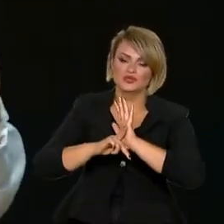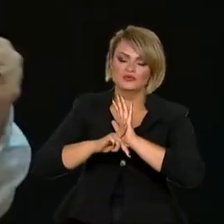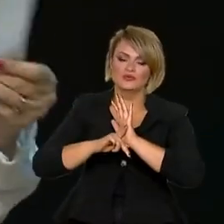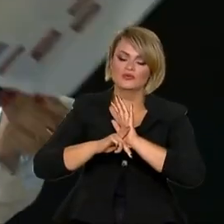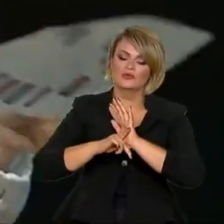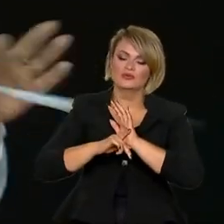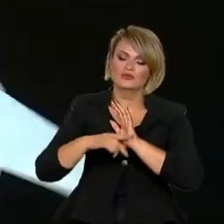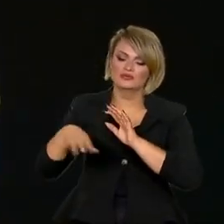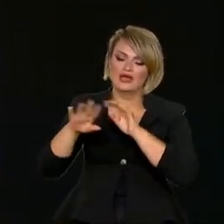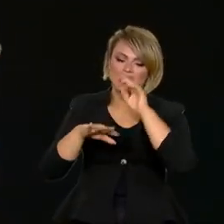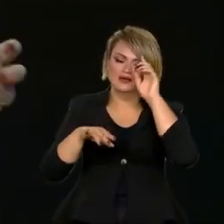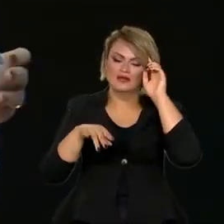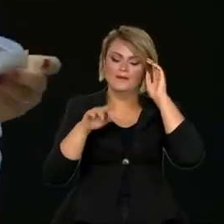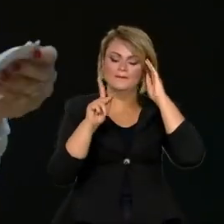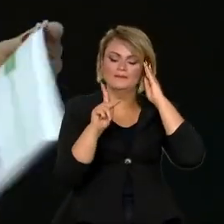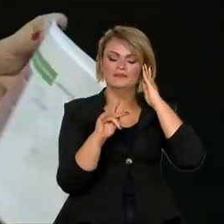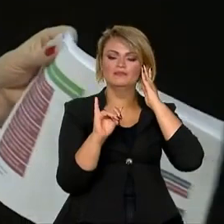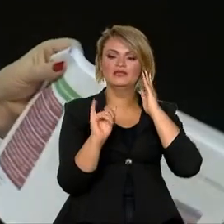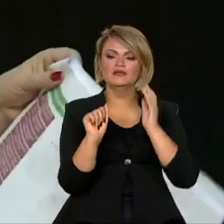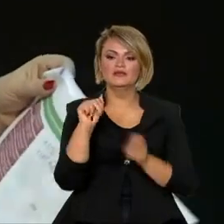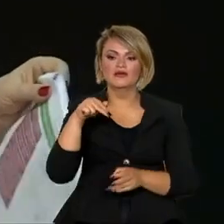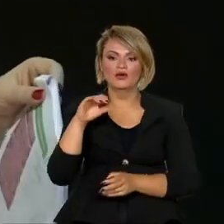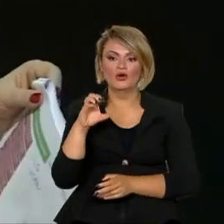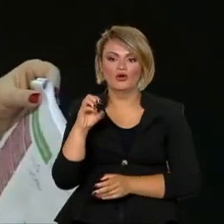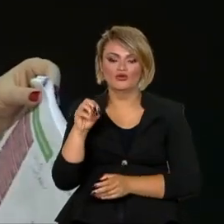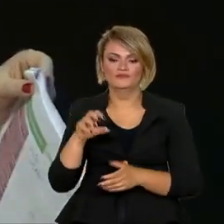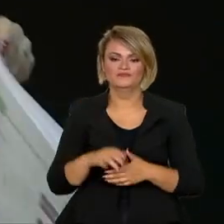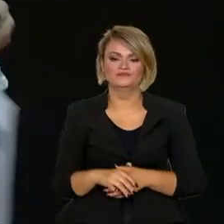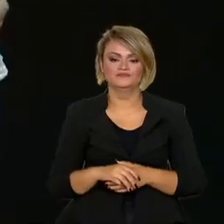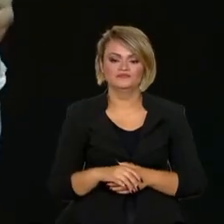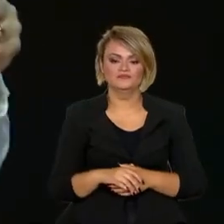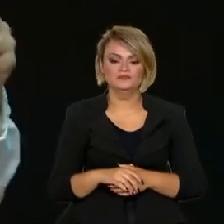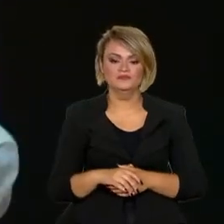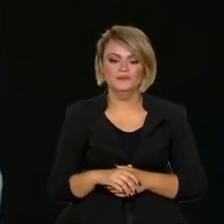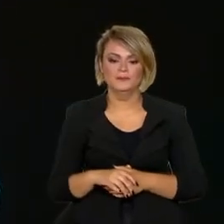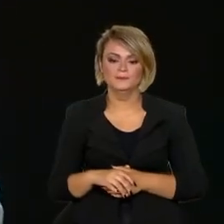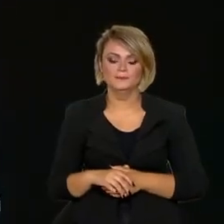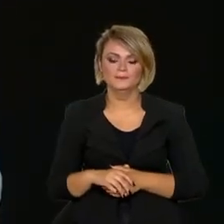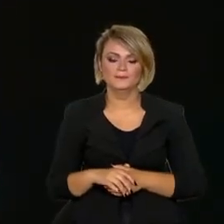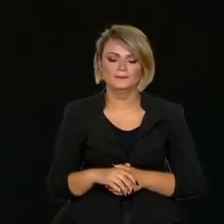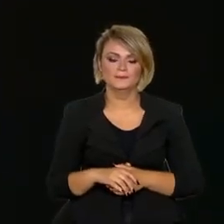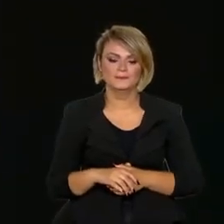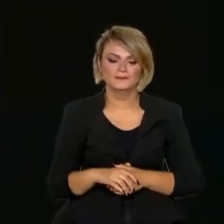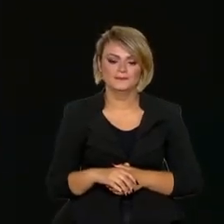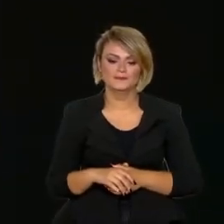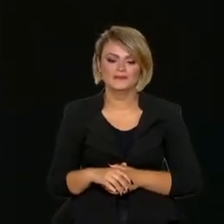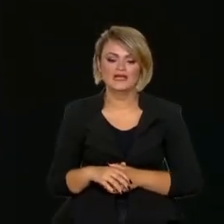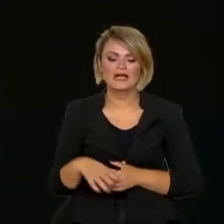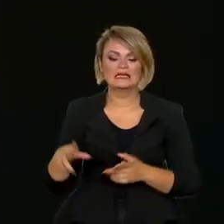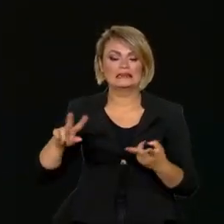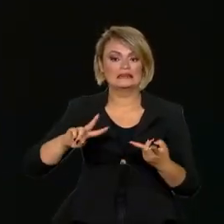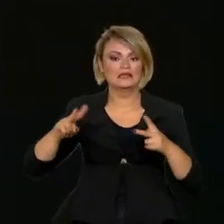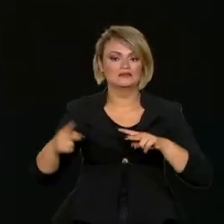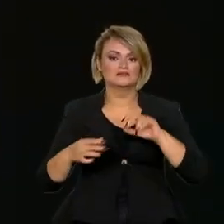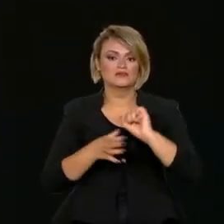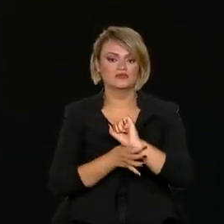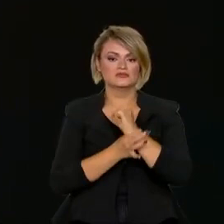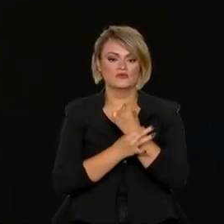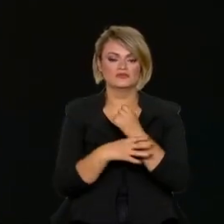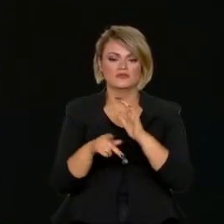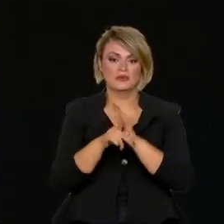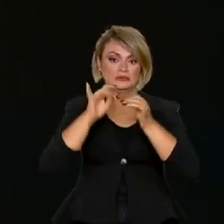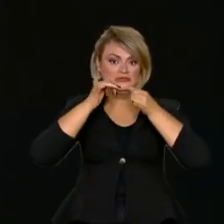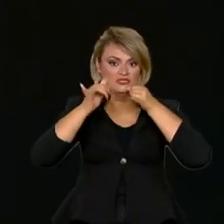do ramal do Piancó. Na área de no eixo de transição e